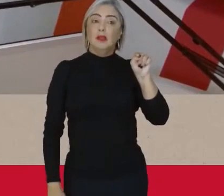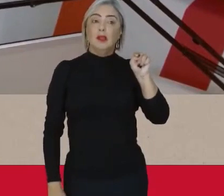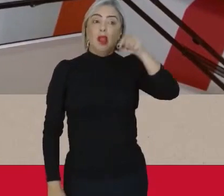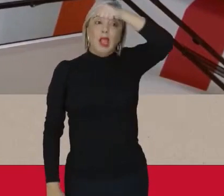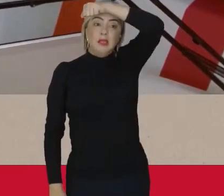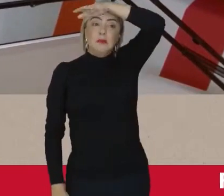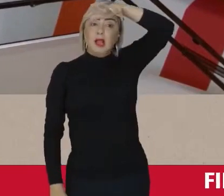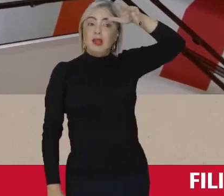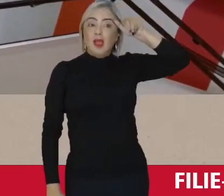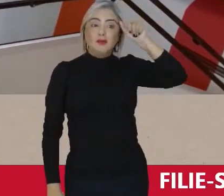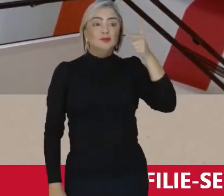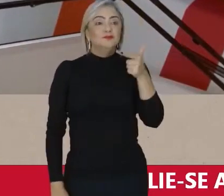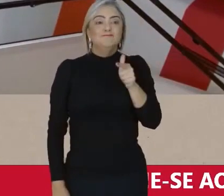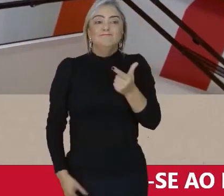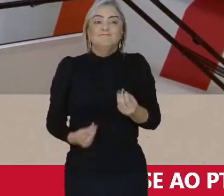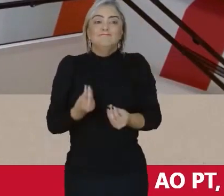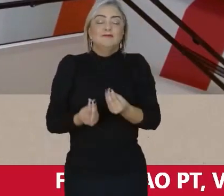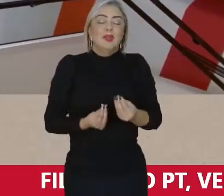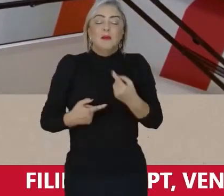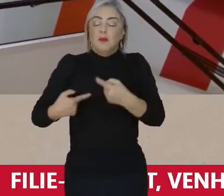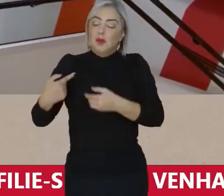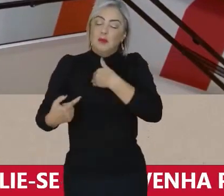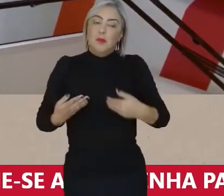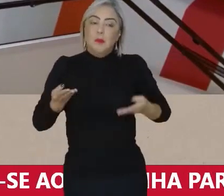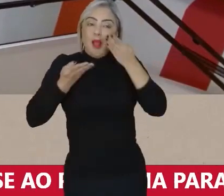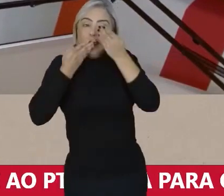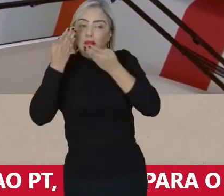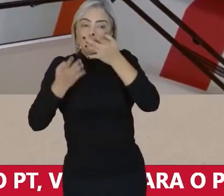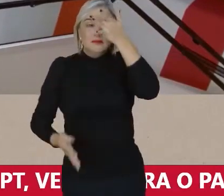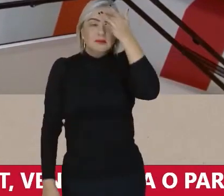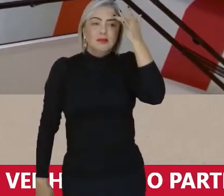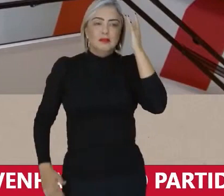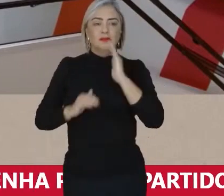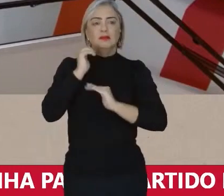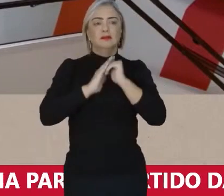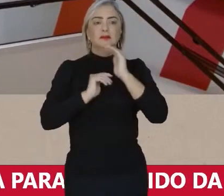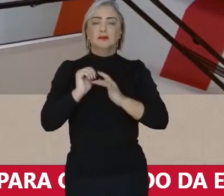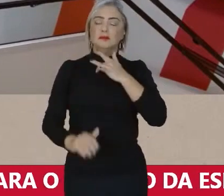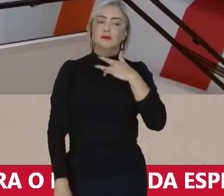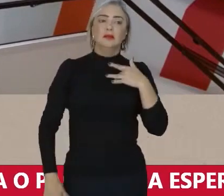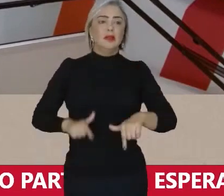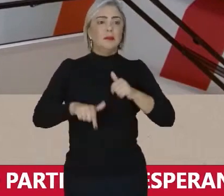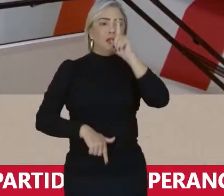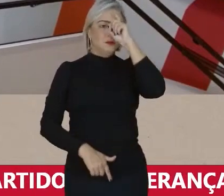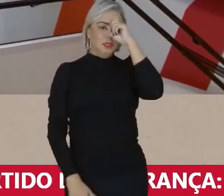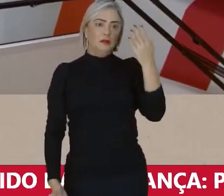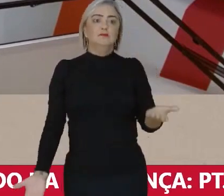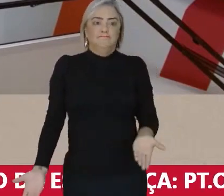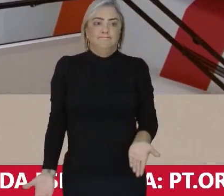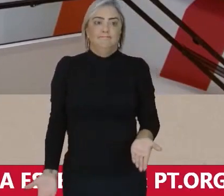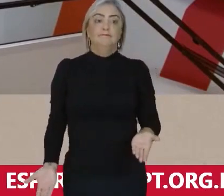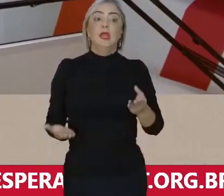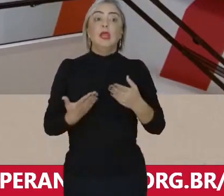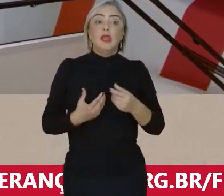não tinha uma política pública para atender a saúde mental dos profissionais de saúde. Então,